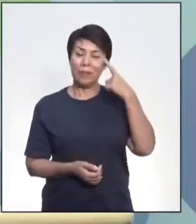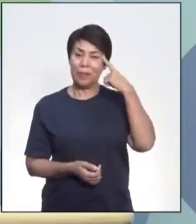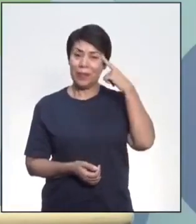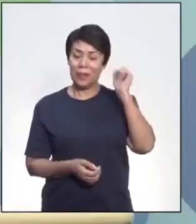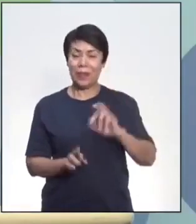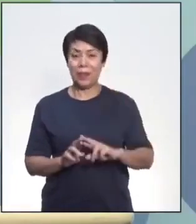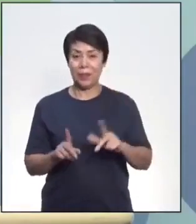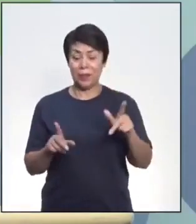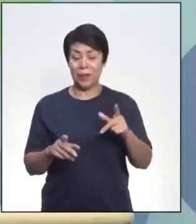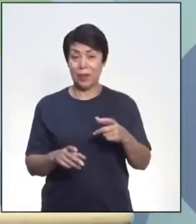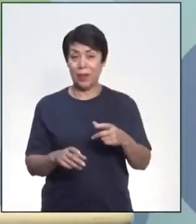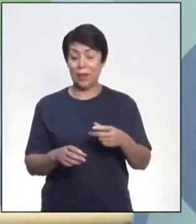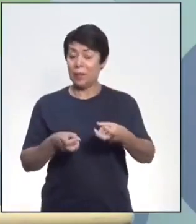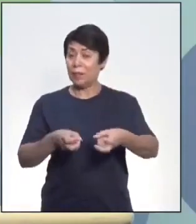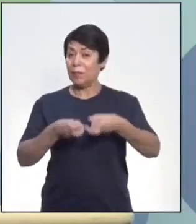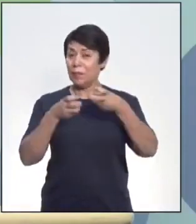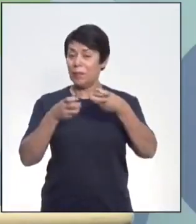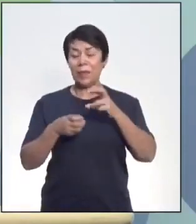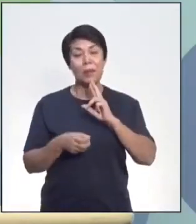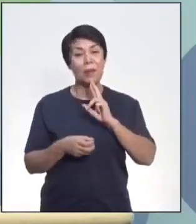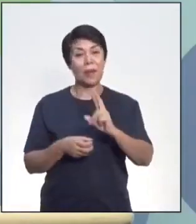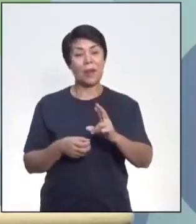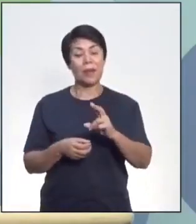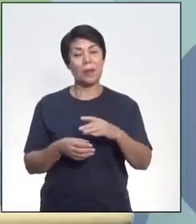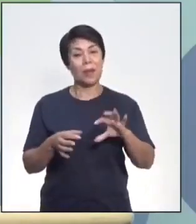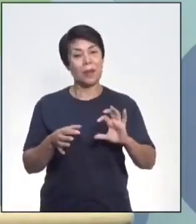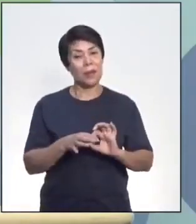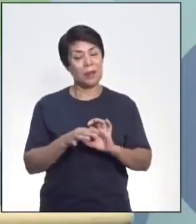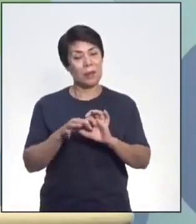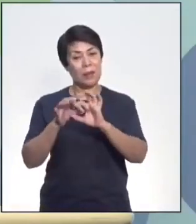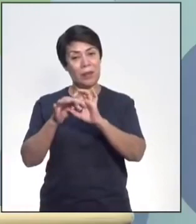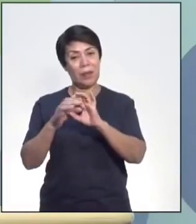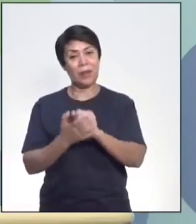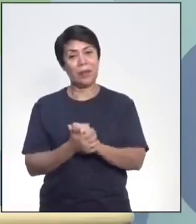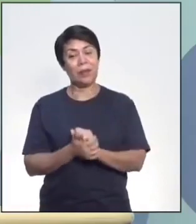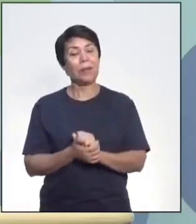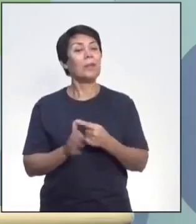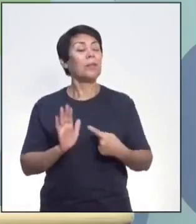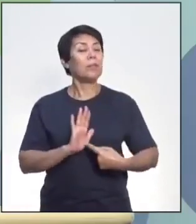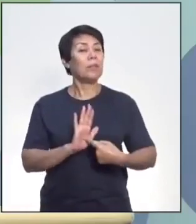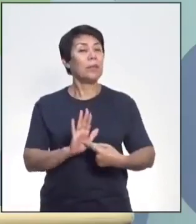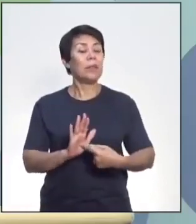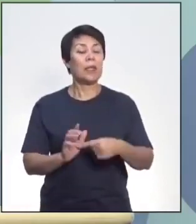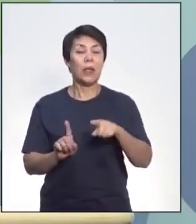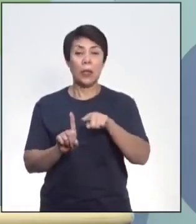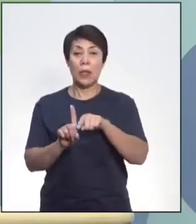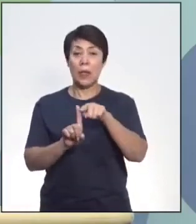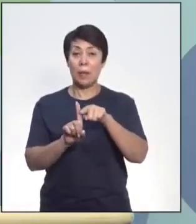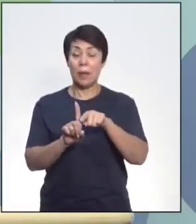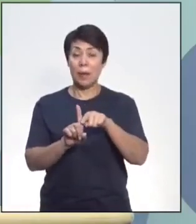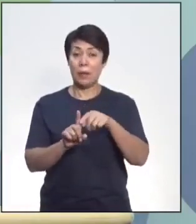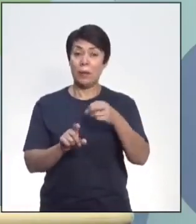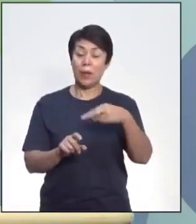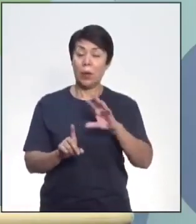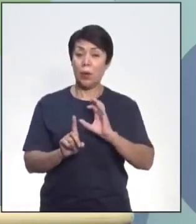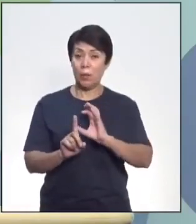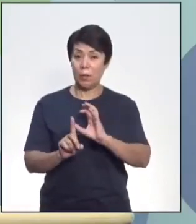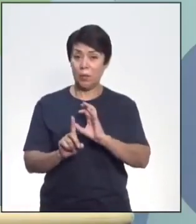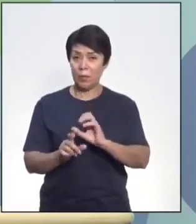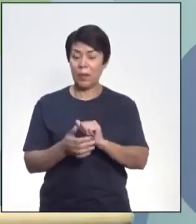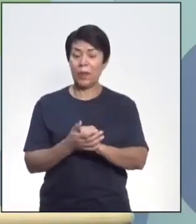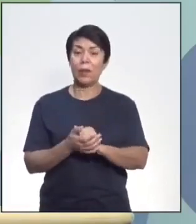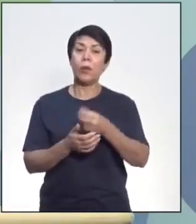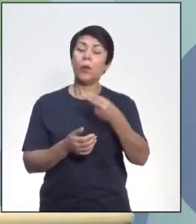diferentes formas de enxergar a resposta dentro do contexto, né? Sim. Apresentando ou a temperatura e a pressão,